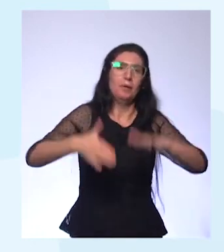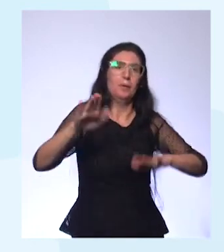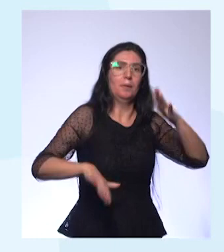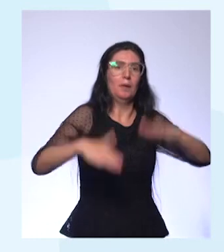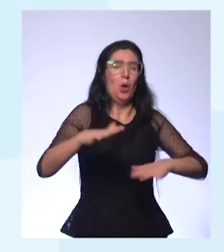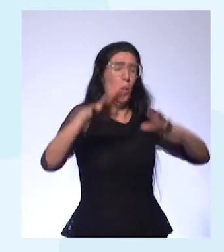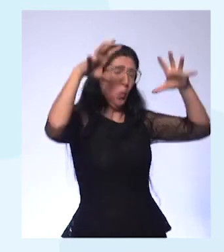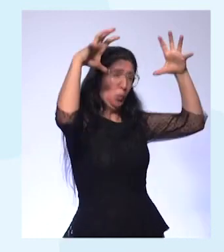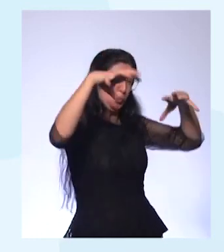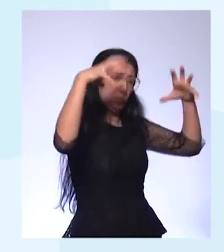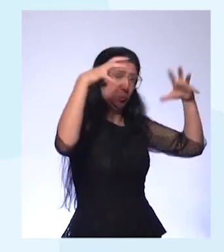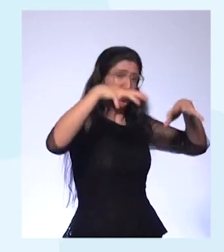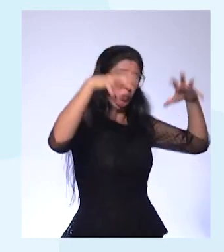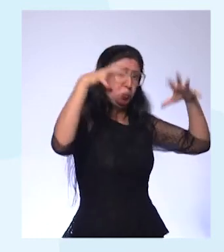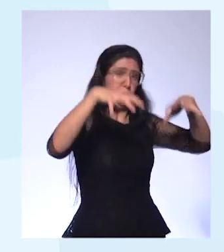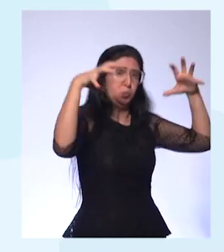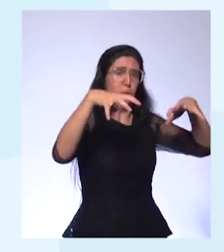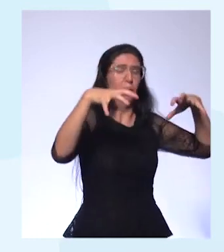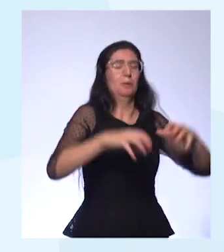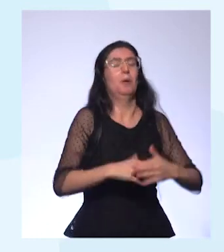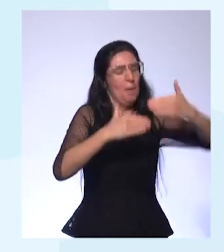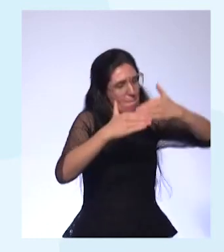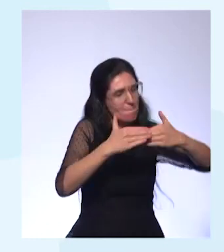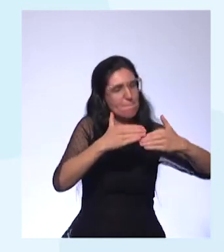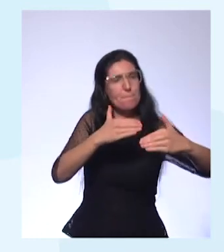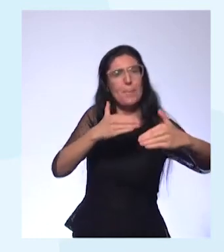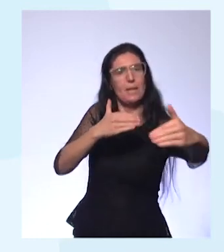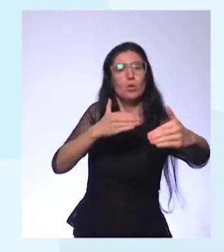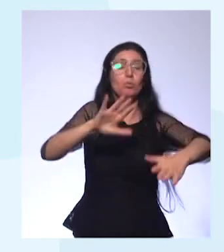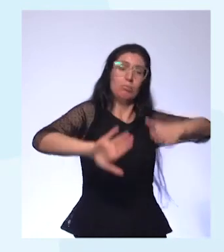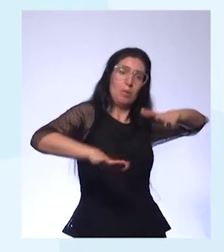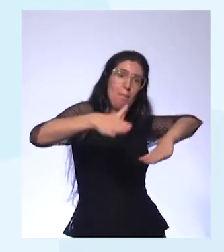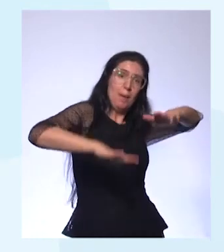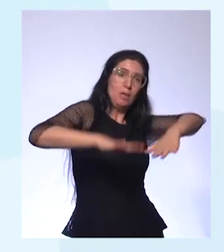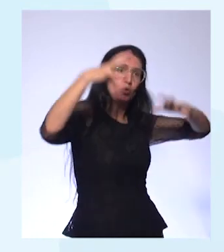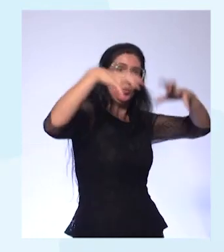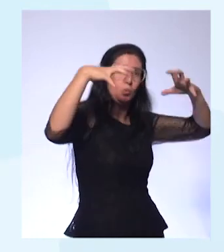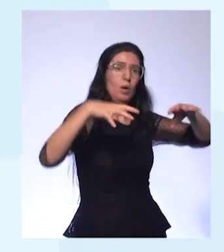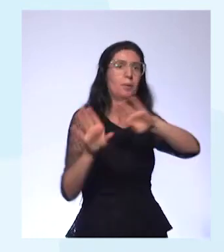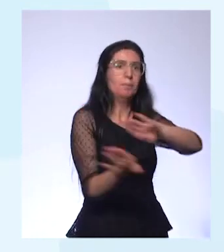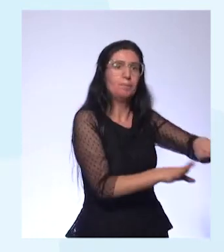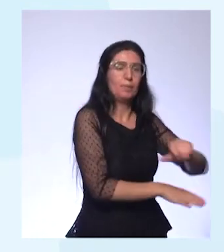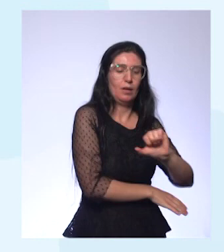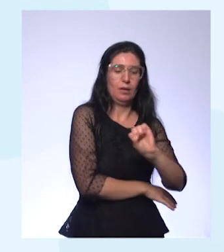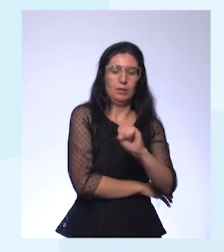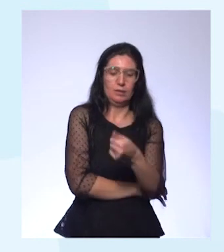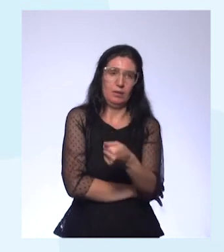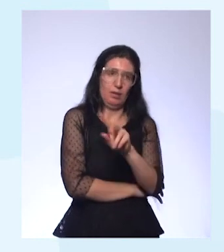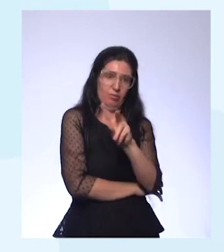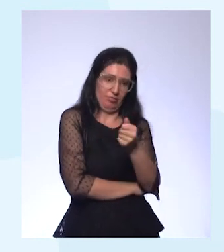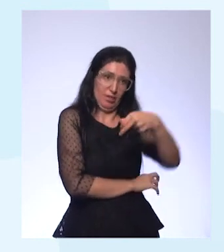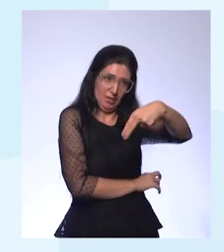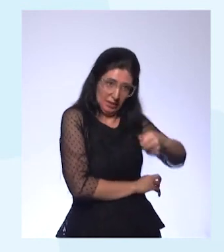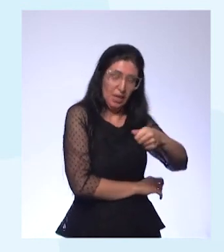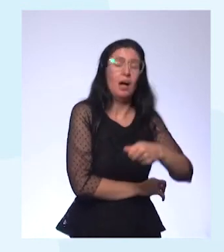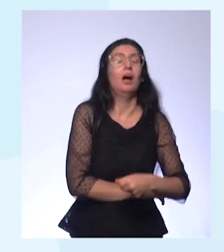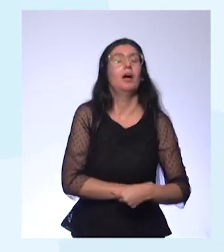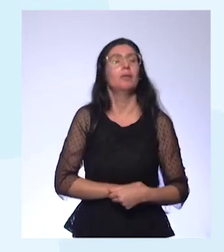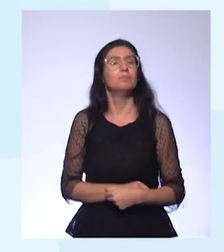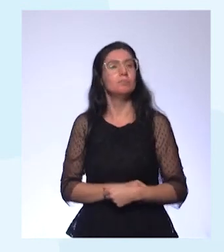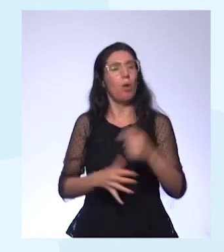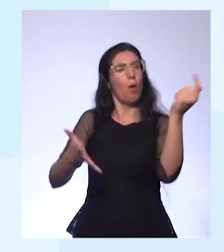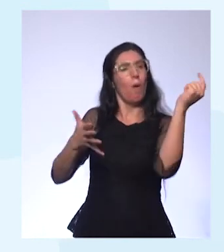são as chuvas, tá? A próxima que a gente vai ver aí são as savanas. As savanas aí têm características próprias,